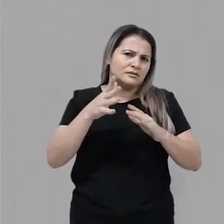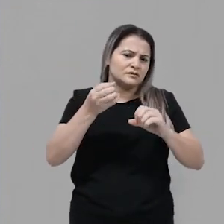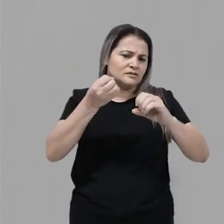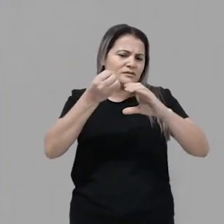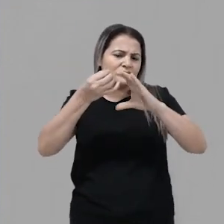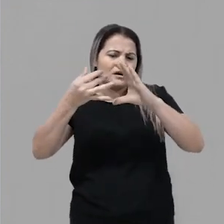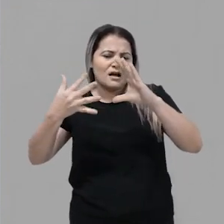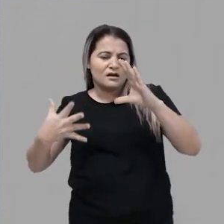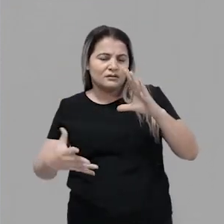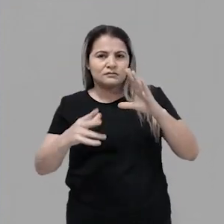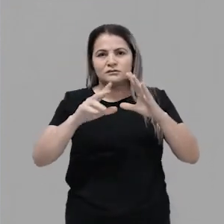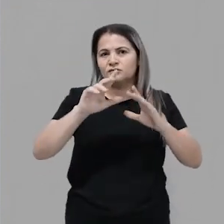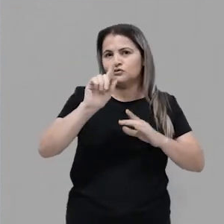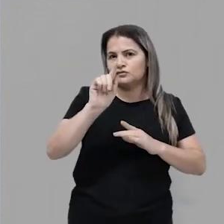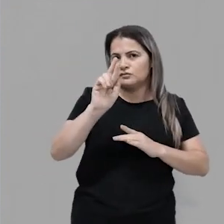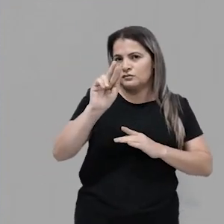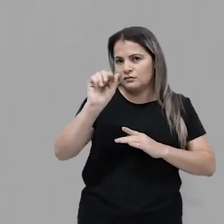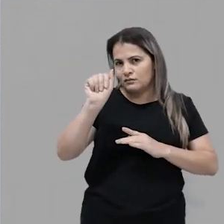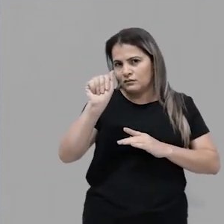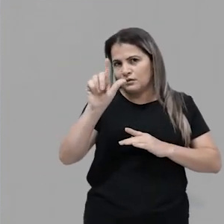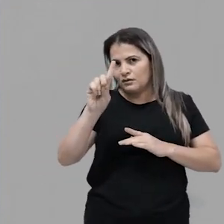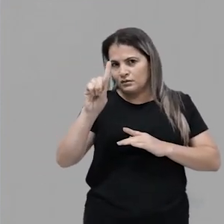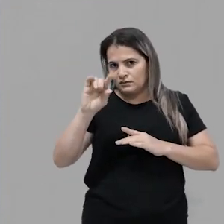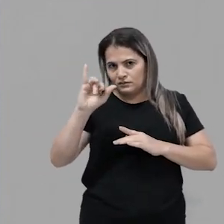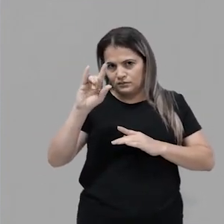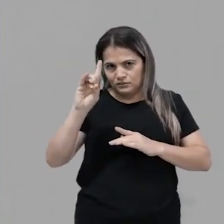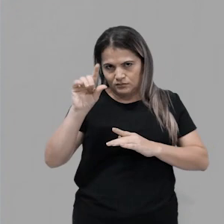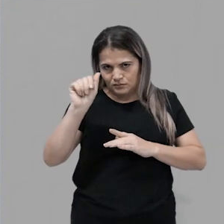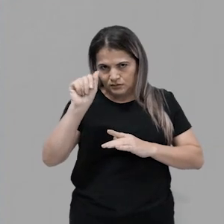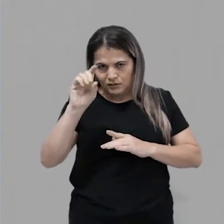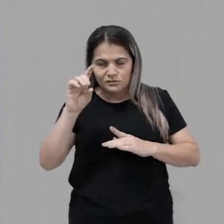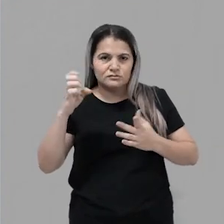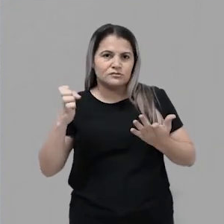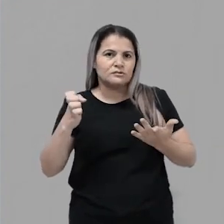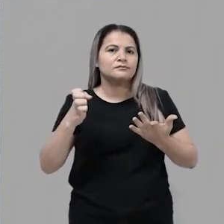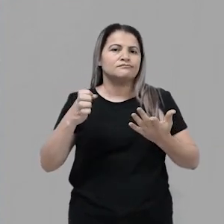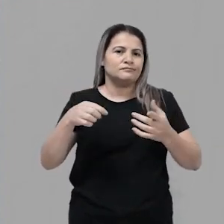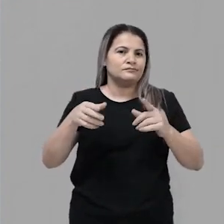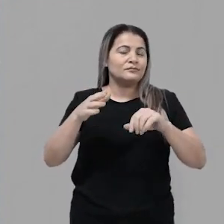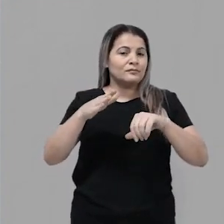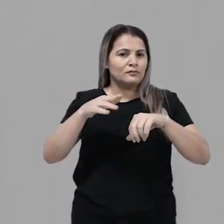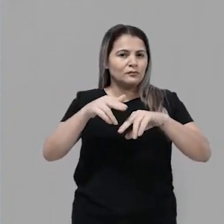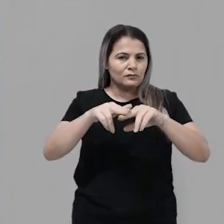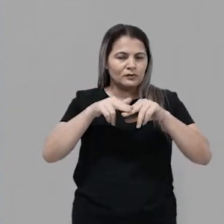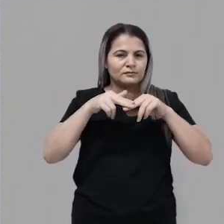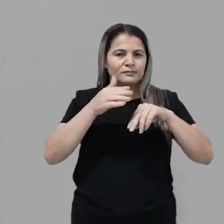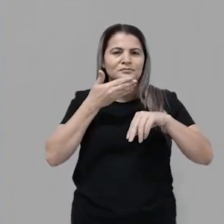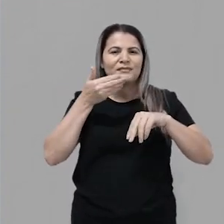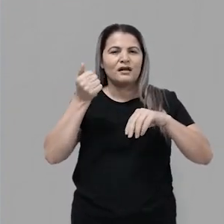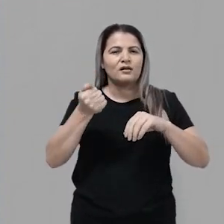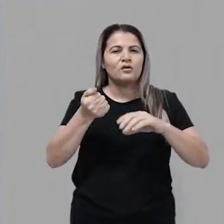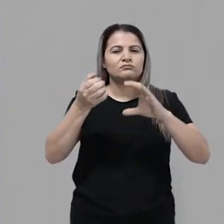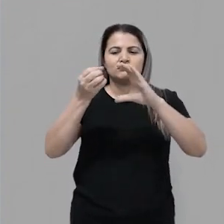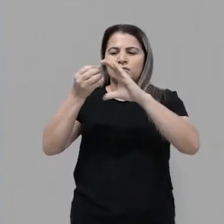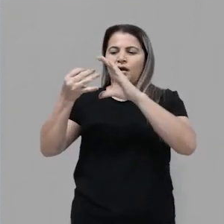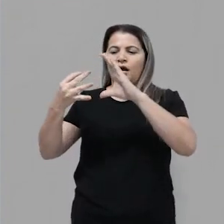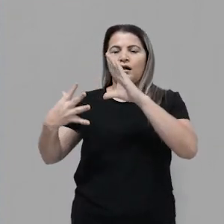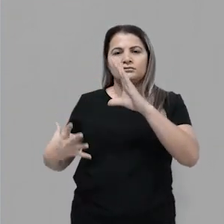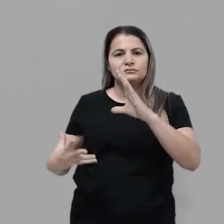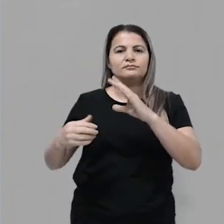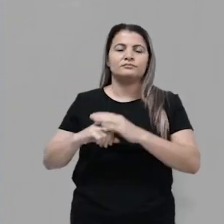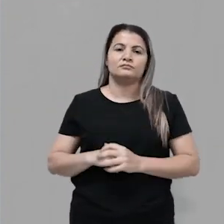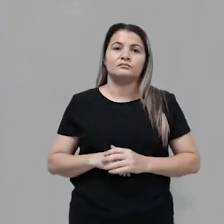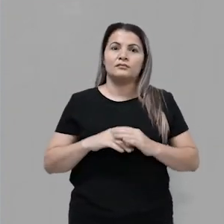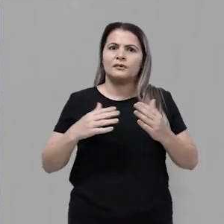somente positivo. Então, é mais abrangente nós usarmos o termo característica. Bom? Então, aqui, o